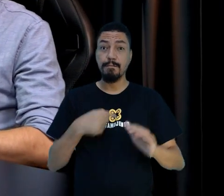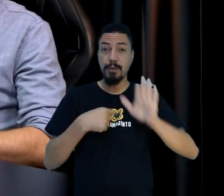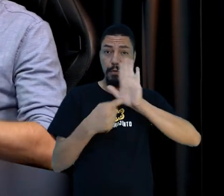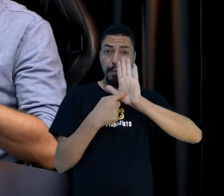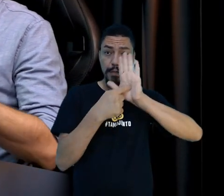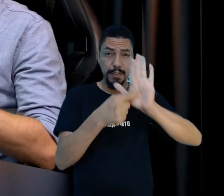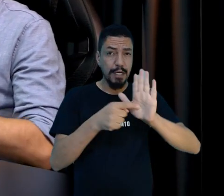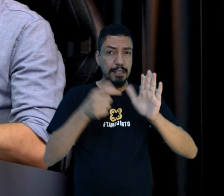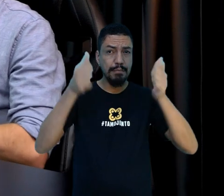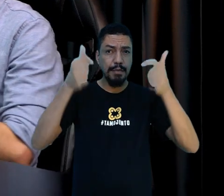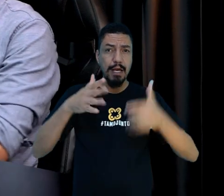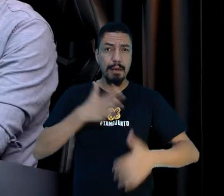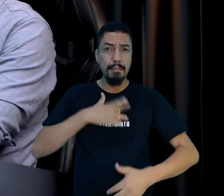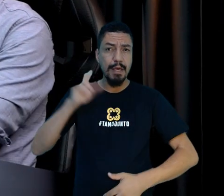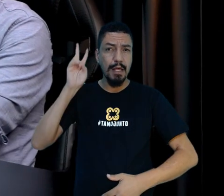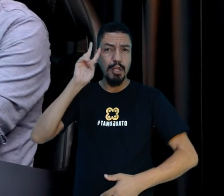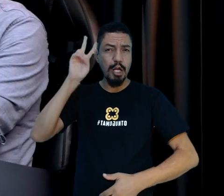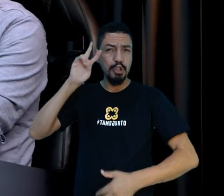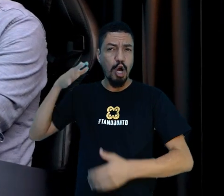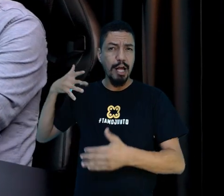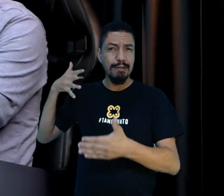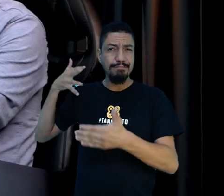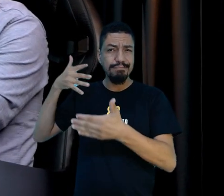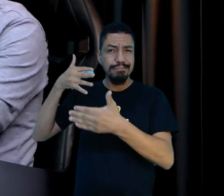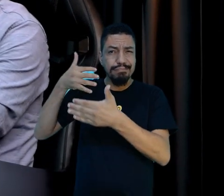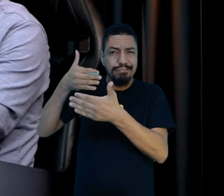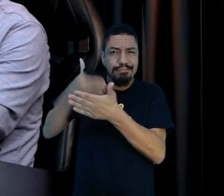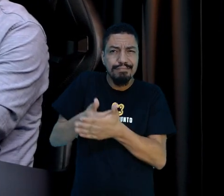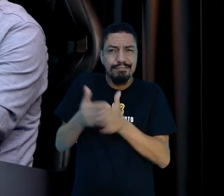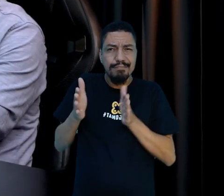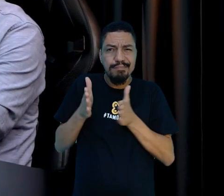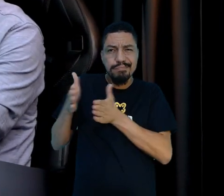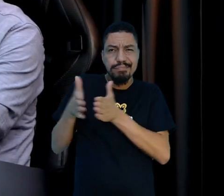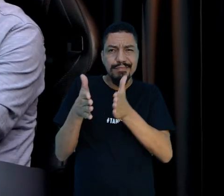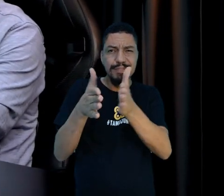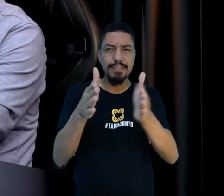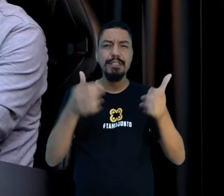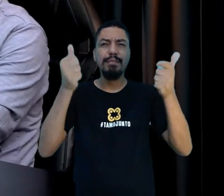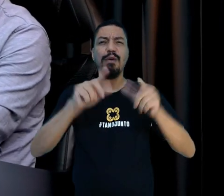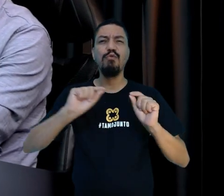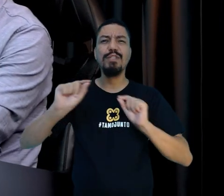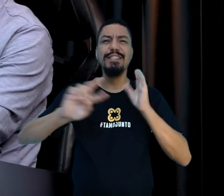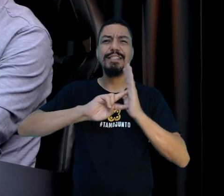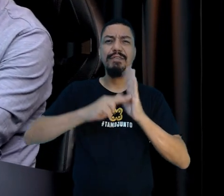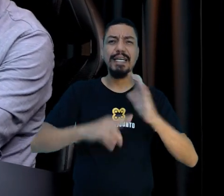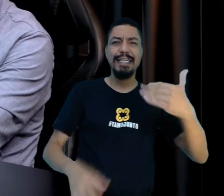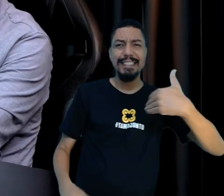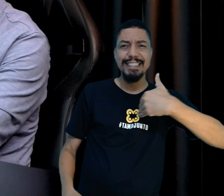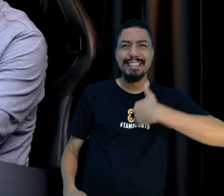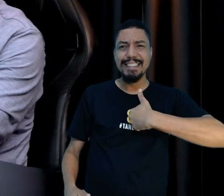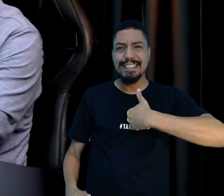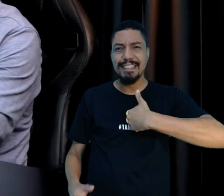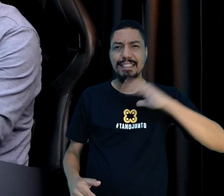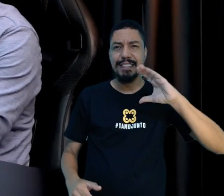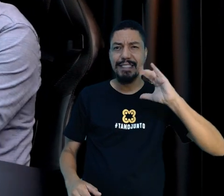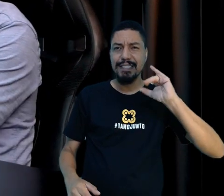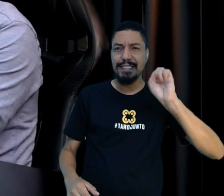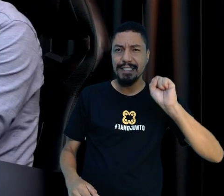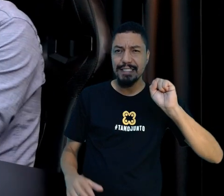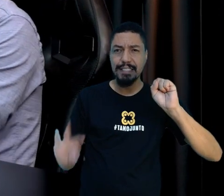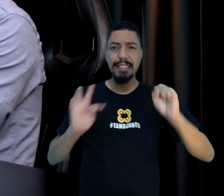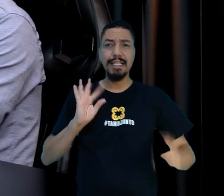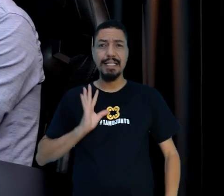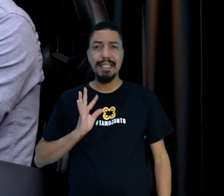Bom, eu vou me apresentar, então, contar um pouco minha trajetória primeiro e aí explicar um pouco o que é cis e trans, enfim, e outras questões que a gente vai